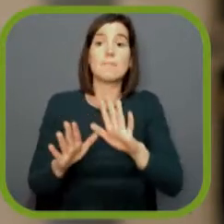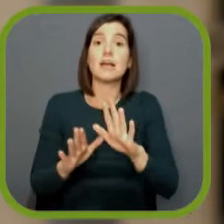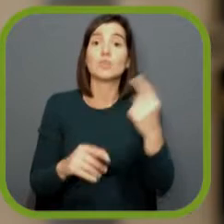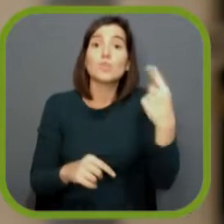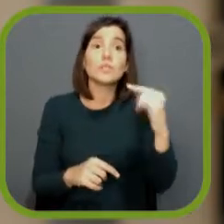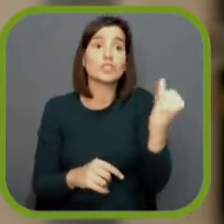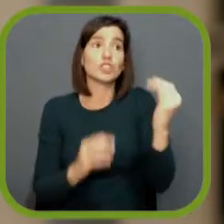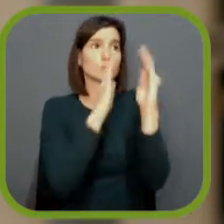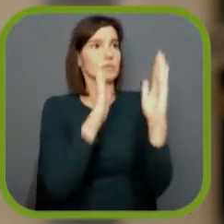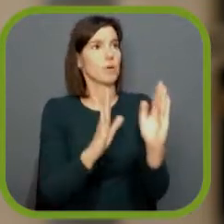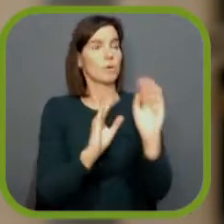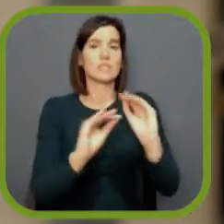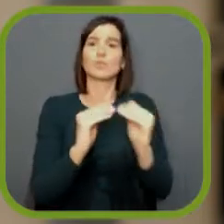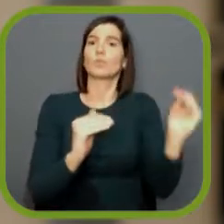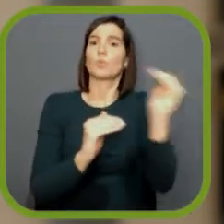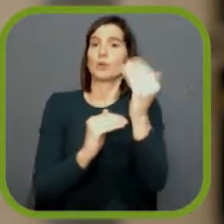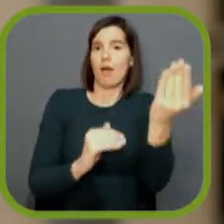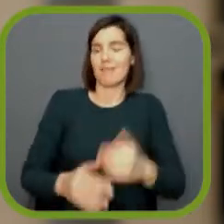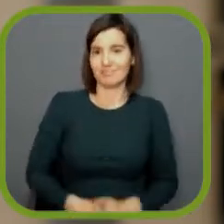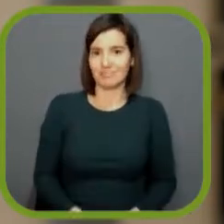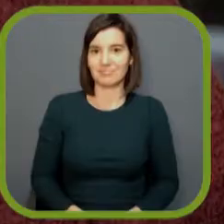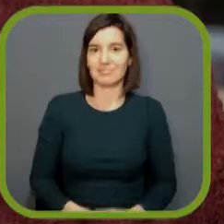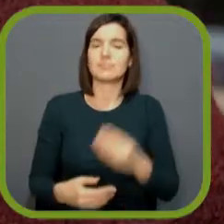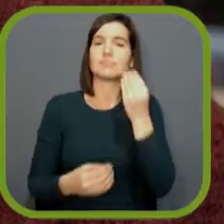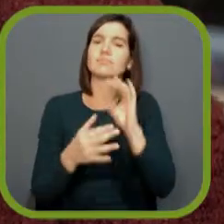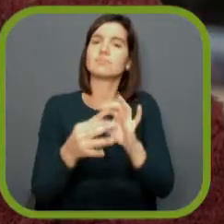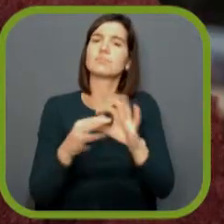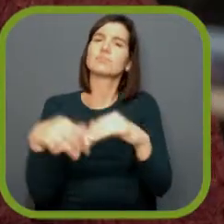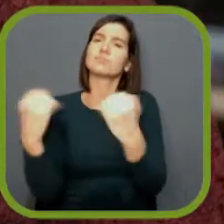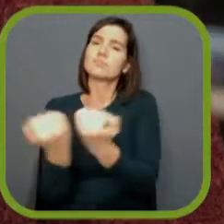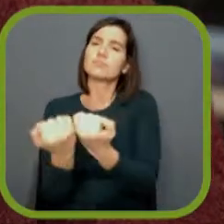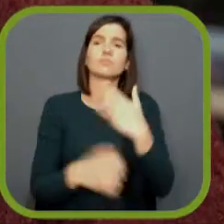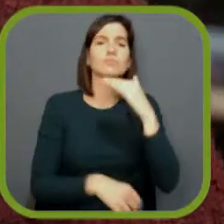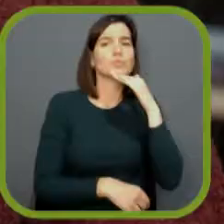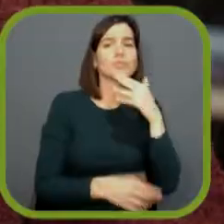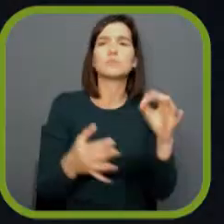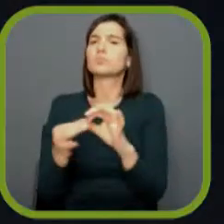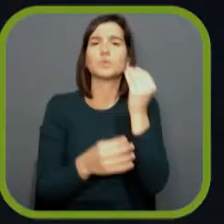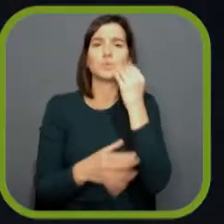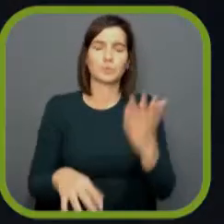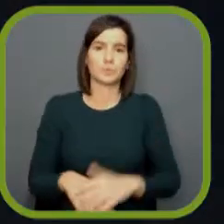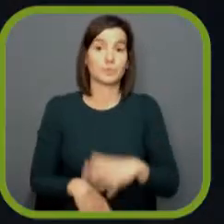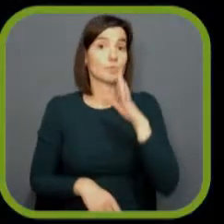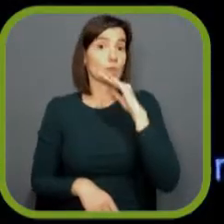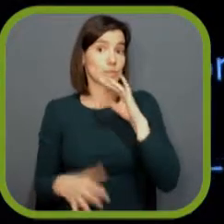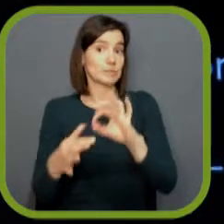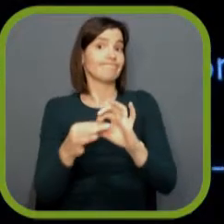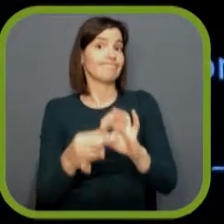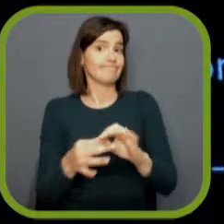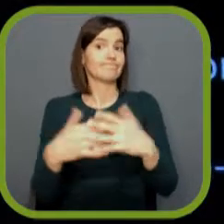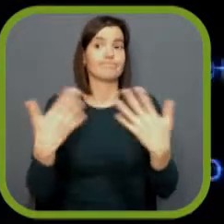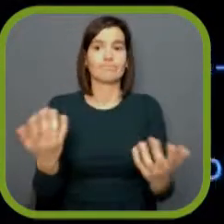única instituição que tem por si um ensino superior. Qual é a relação que existe entre a sociedade e a polícia? A relação com a